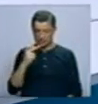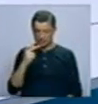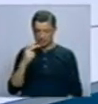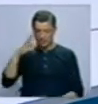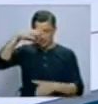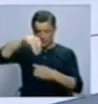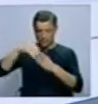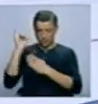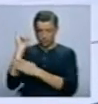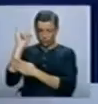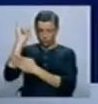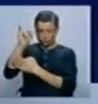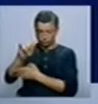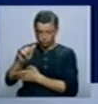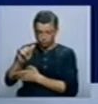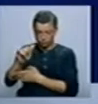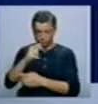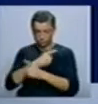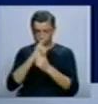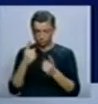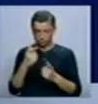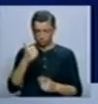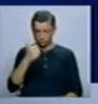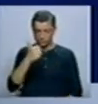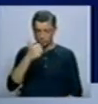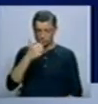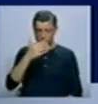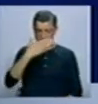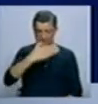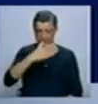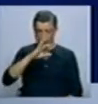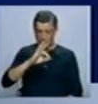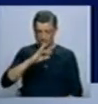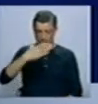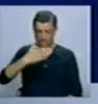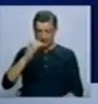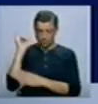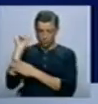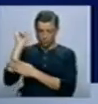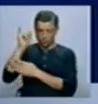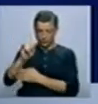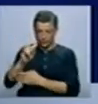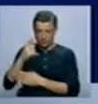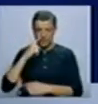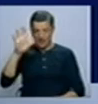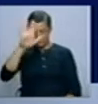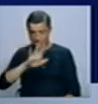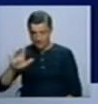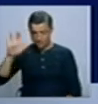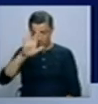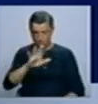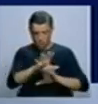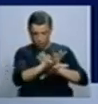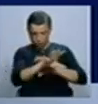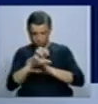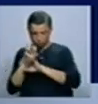quando, num Boeing 747, e que consegue captar também imagens extraordinárias, e isto requer